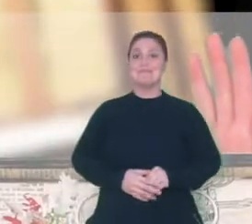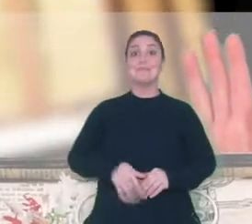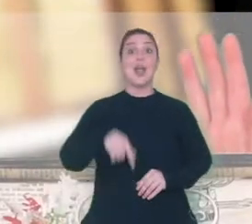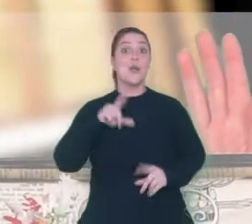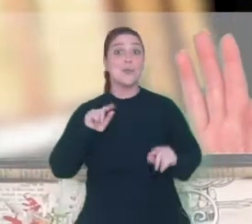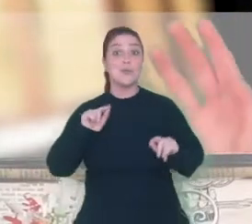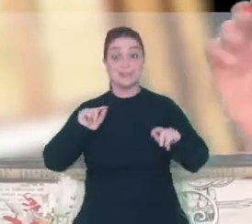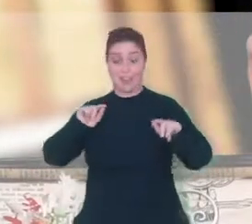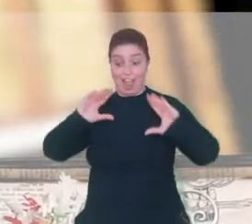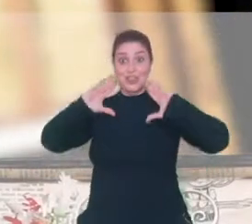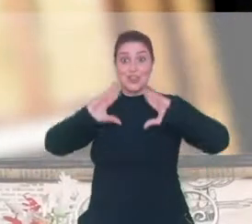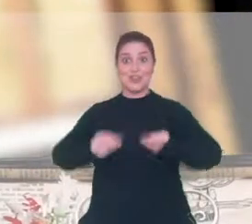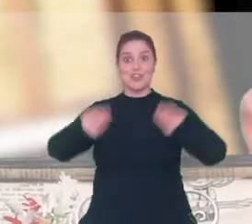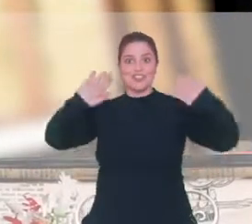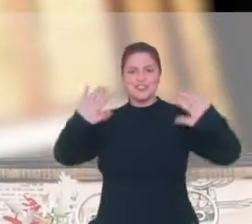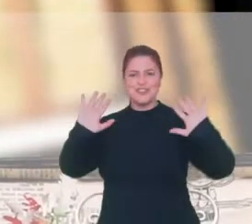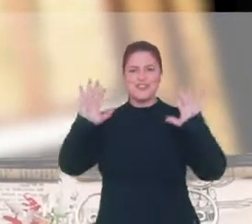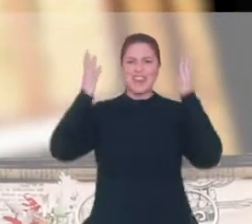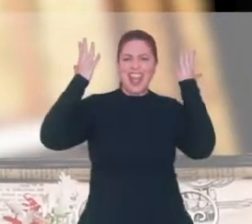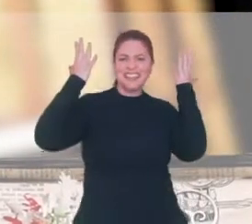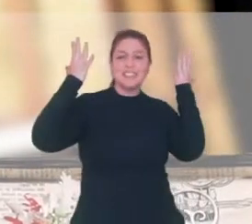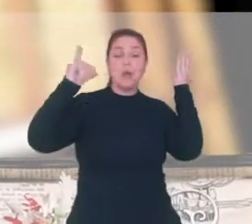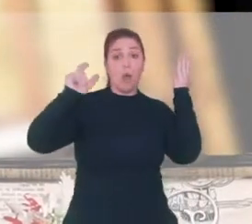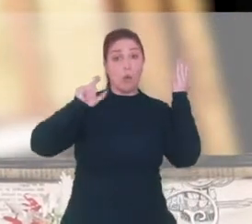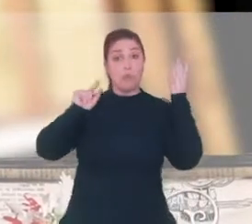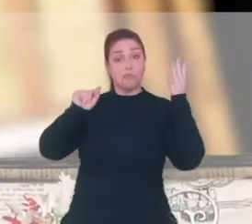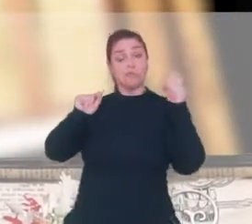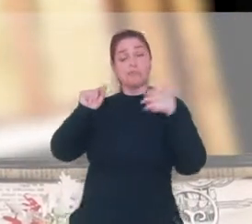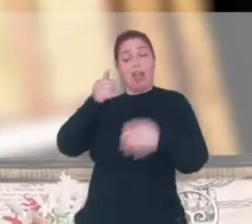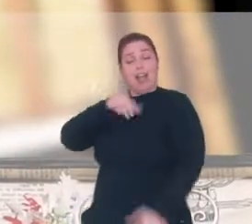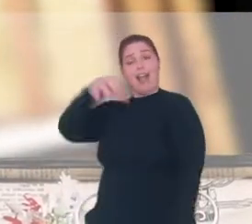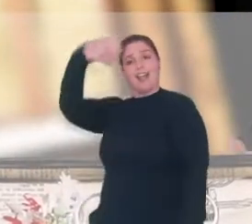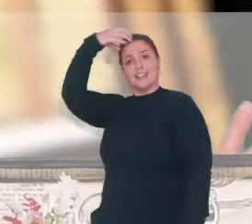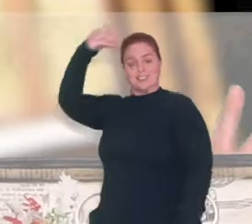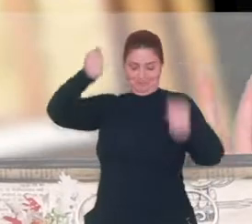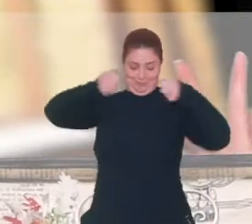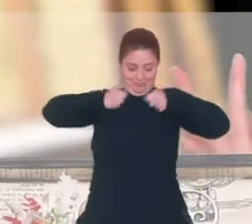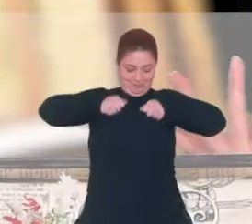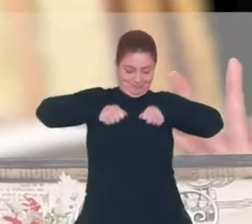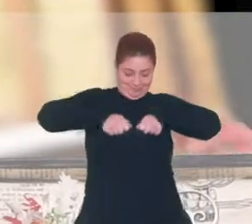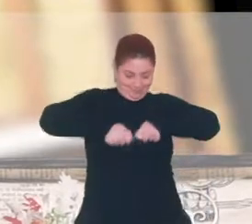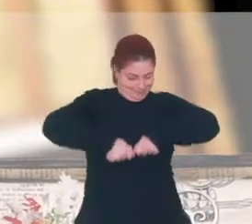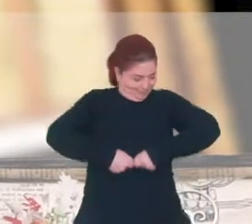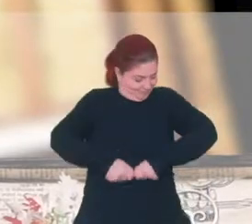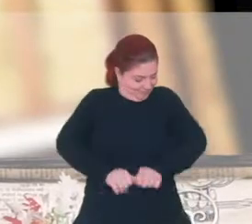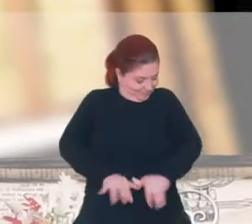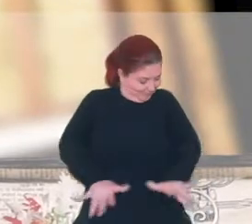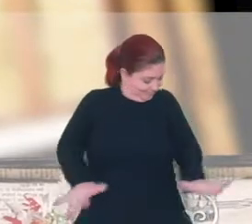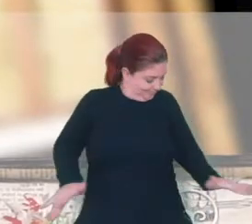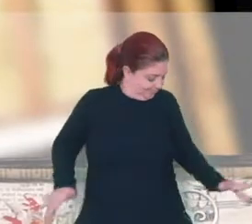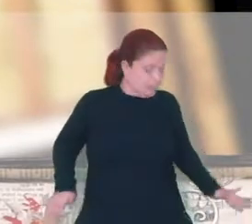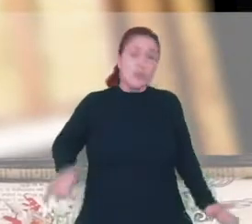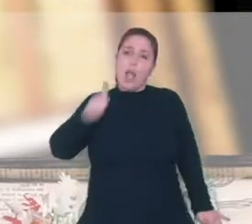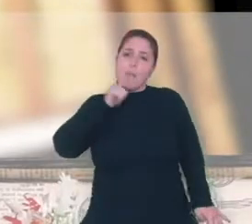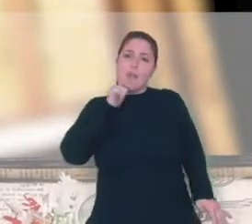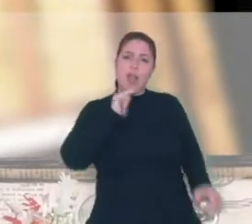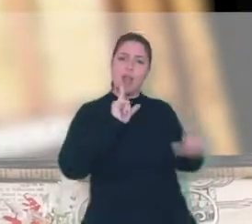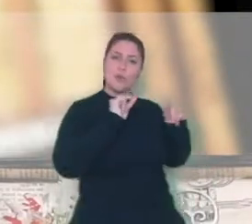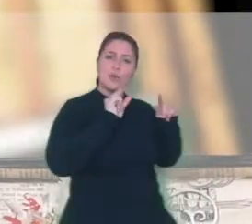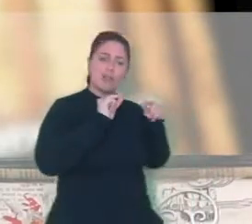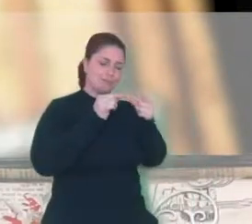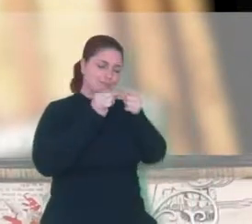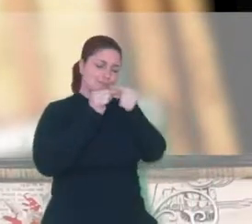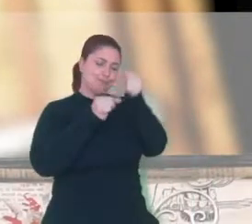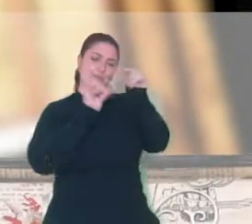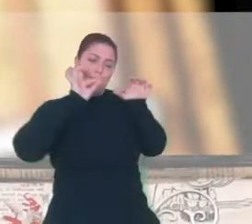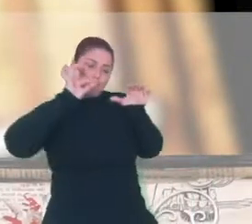noite do baile. A baronesa, com a ajuda da costureira, colocou o seu vestido. E a costureira tinha espetado ali no